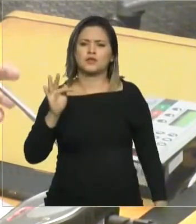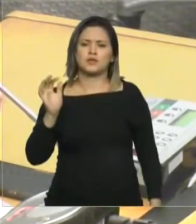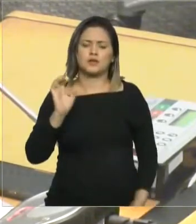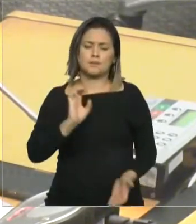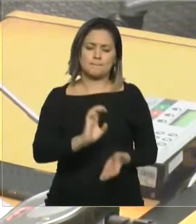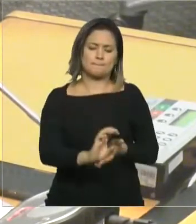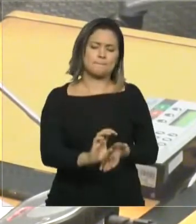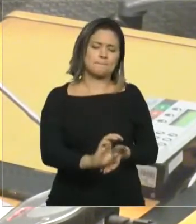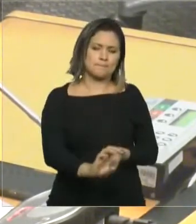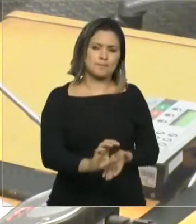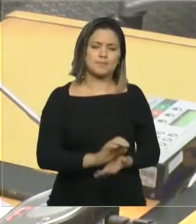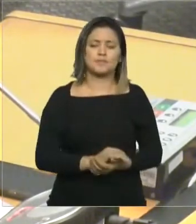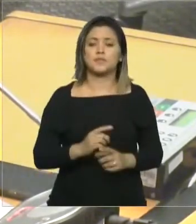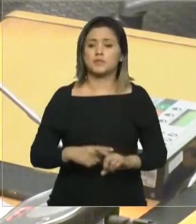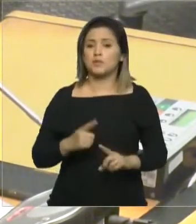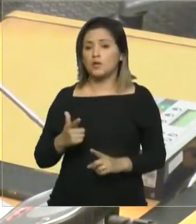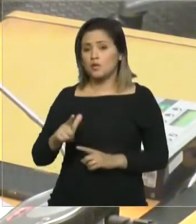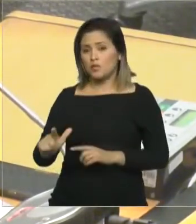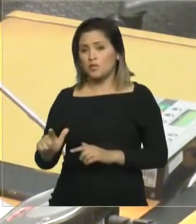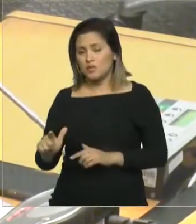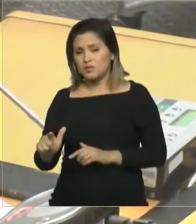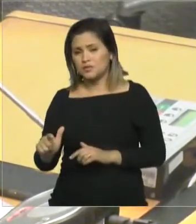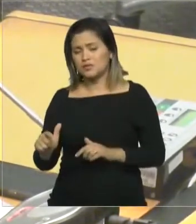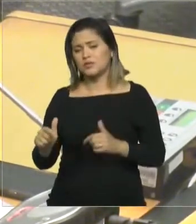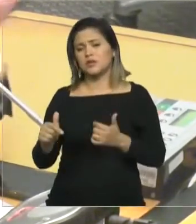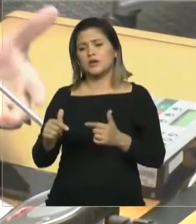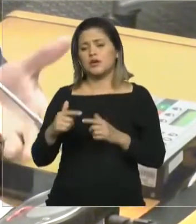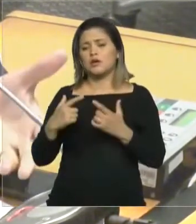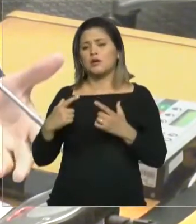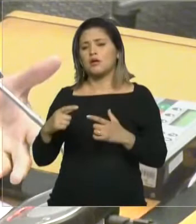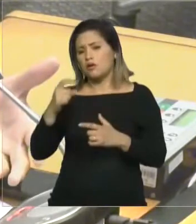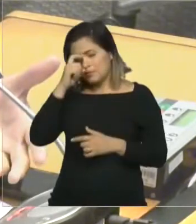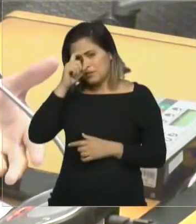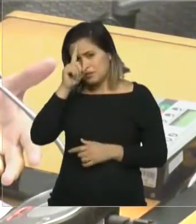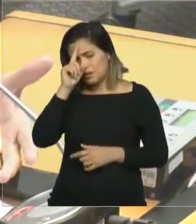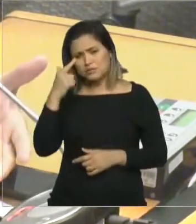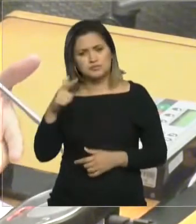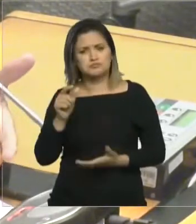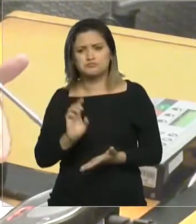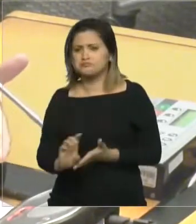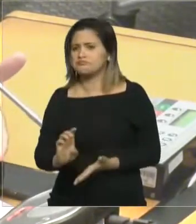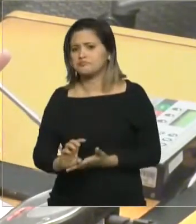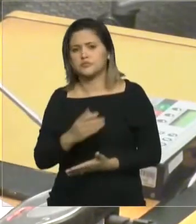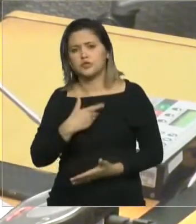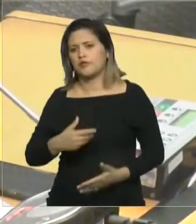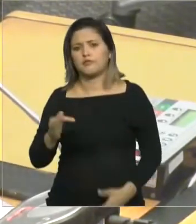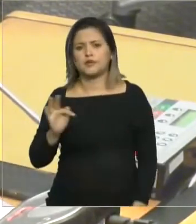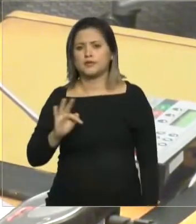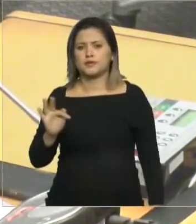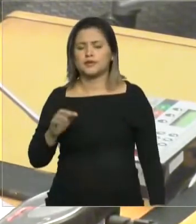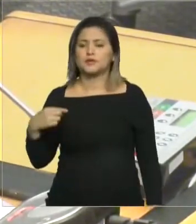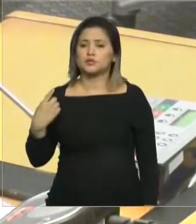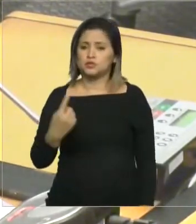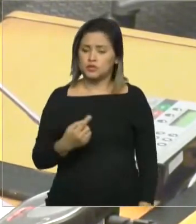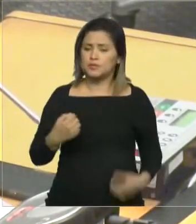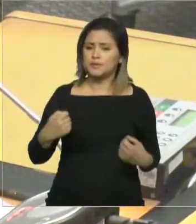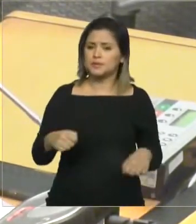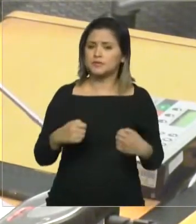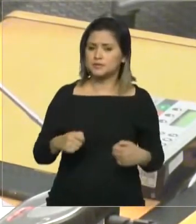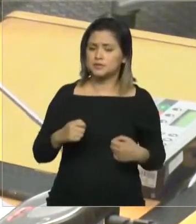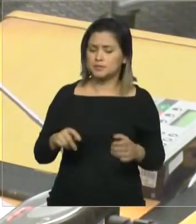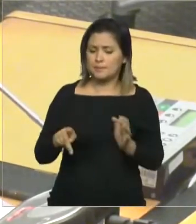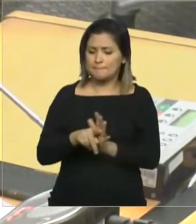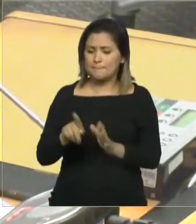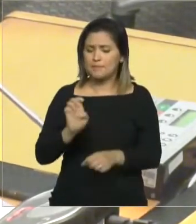ainda do governo federal e precisamos avançar para que esses serviços continuem funcionando. Então, fico muito feliz de participar do momento como